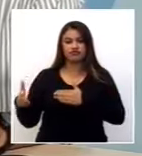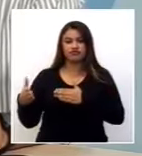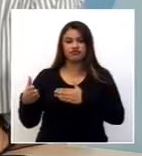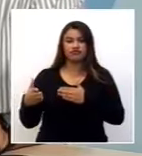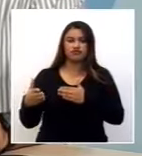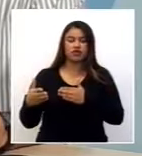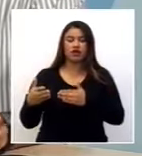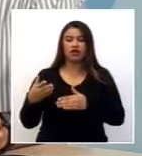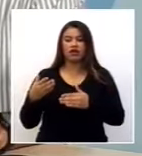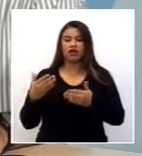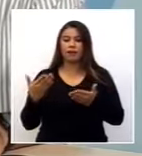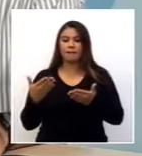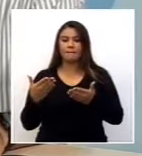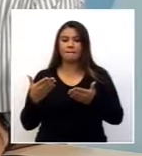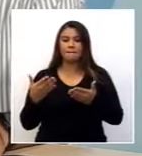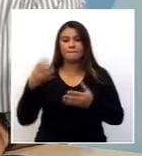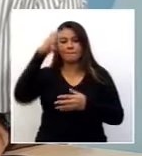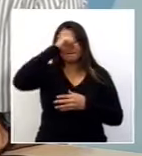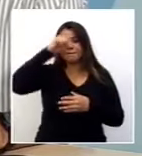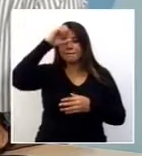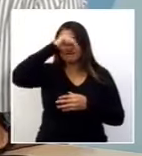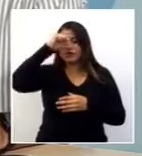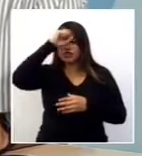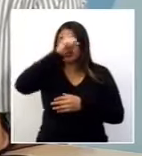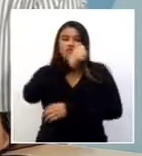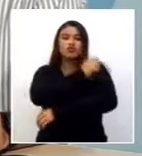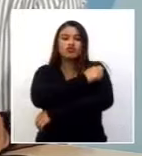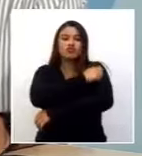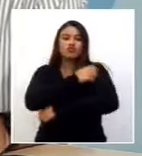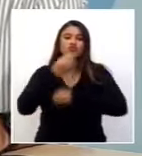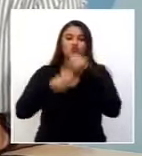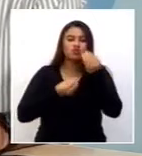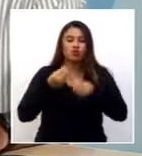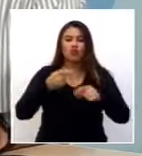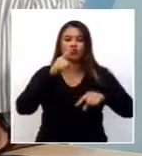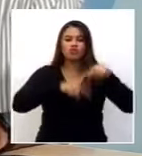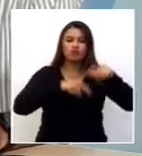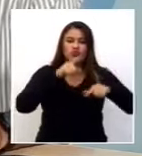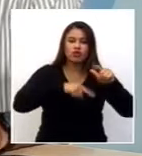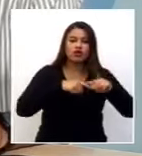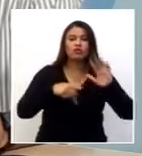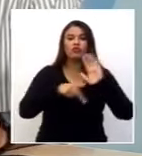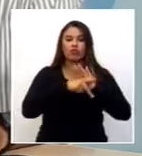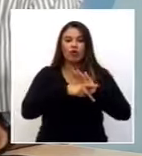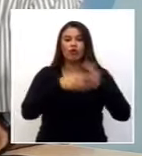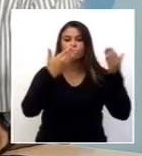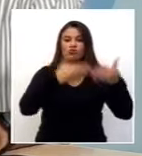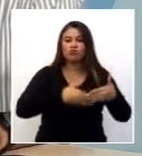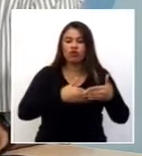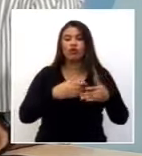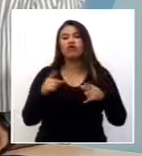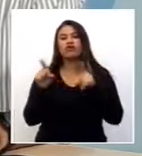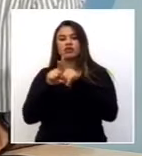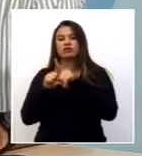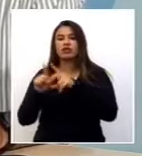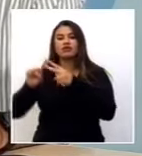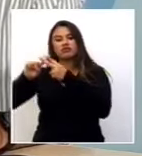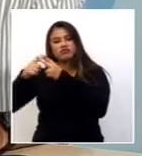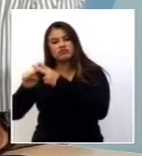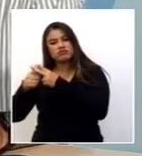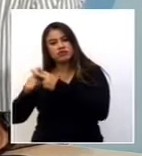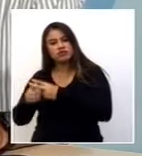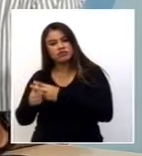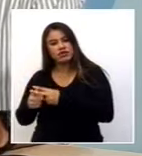progressões das aprendizagens, os instrumentos avaliativos, as ferramentas, né? E como